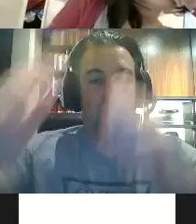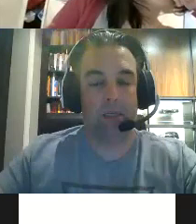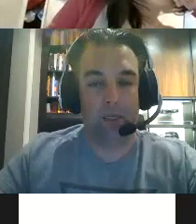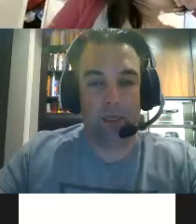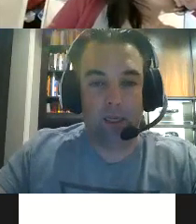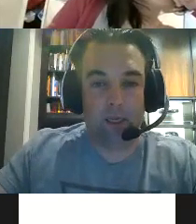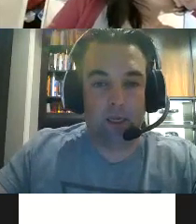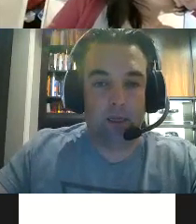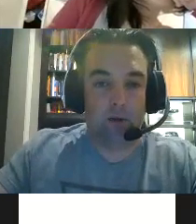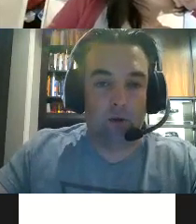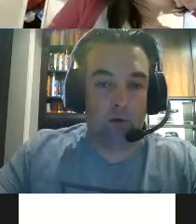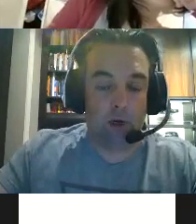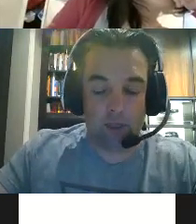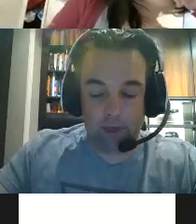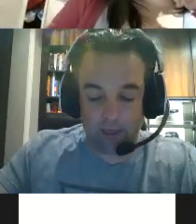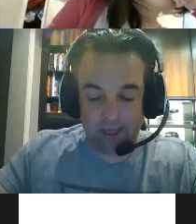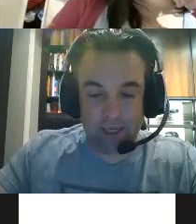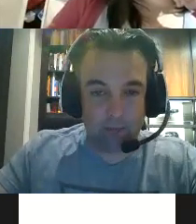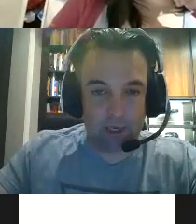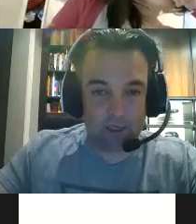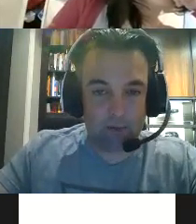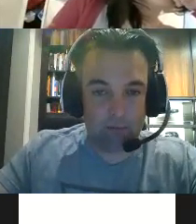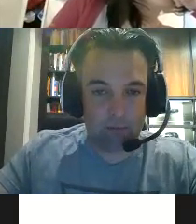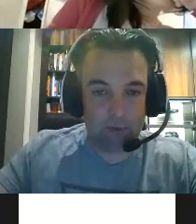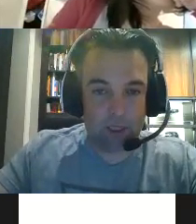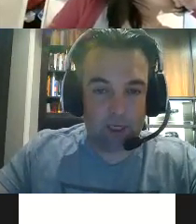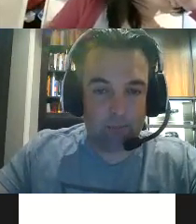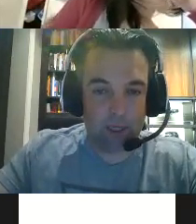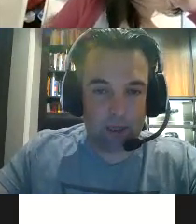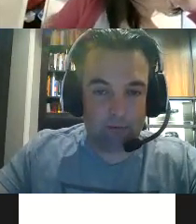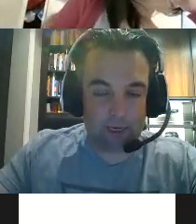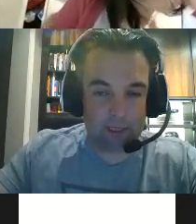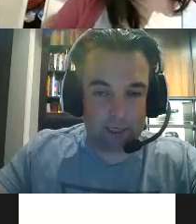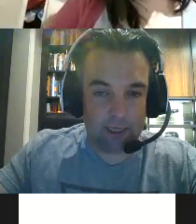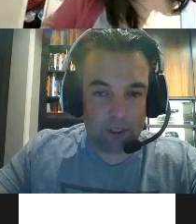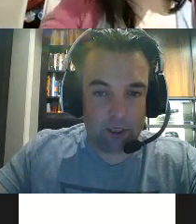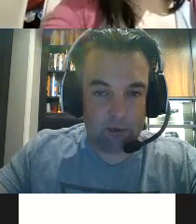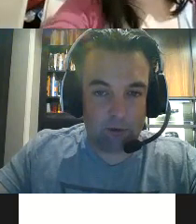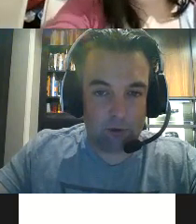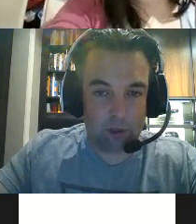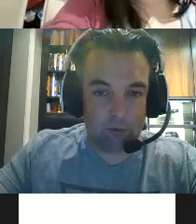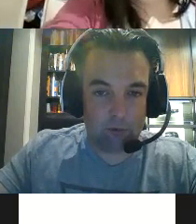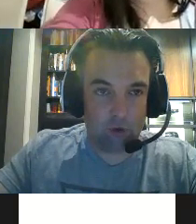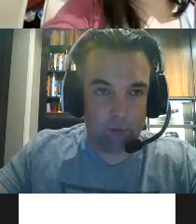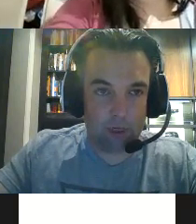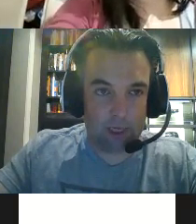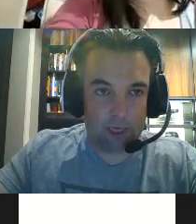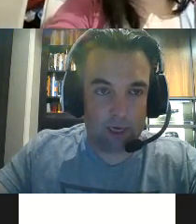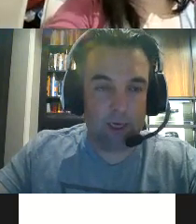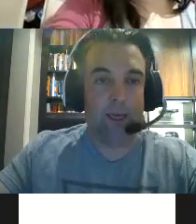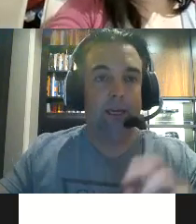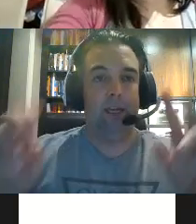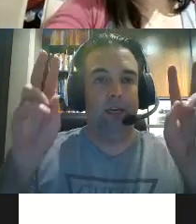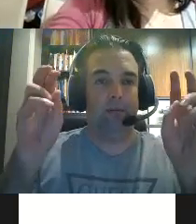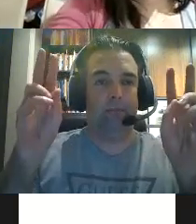acende. Ocorre também a transpiração. O que a planta faz? Ela retira a água do solo, consome o que ela